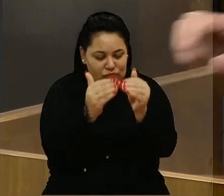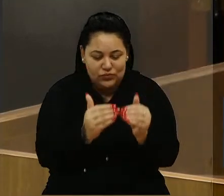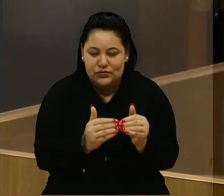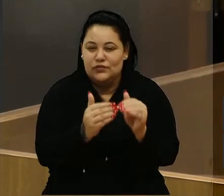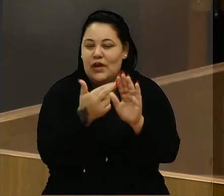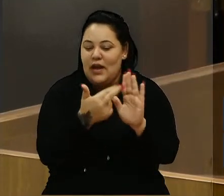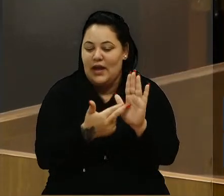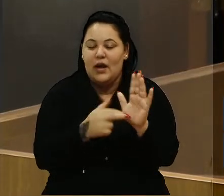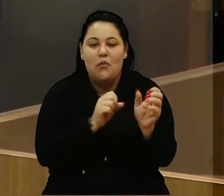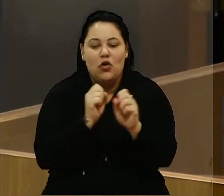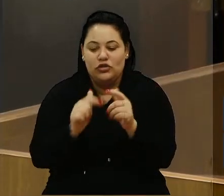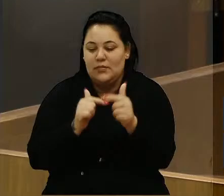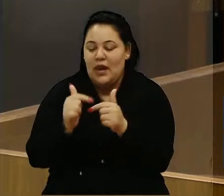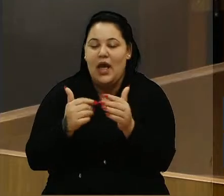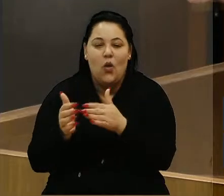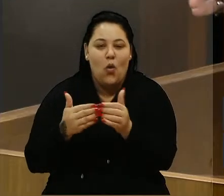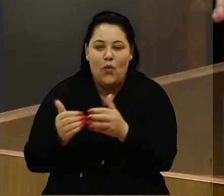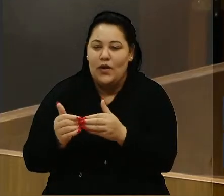do país,